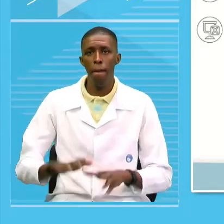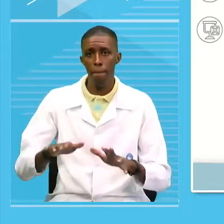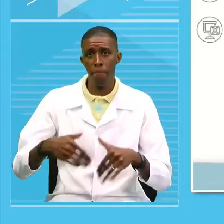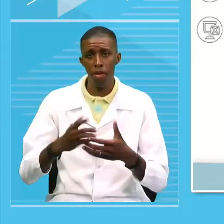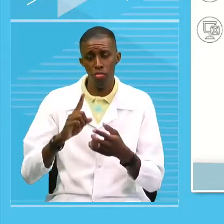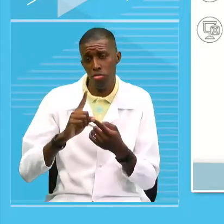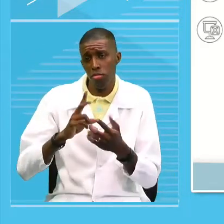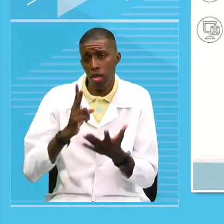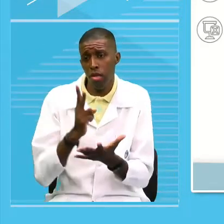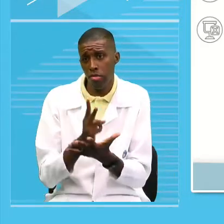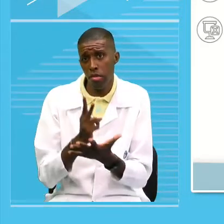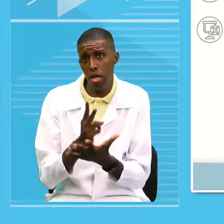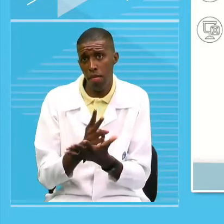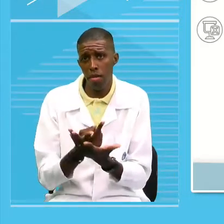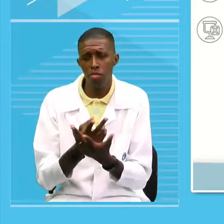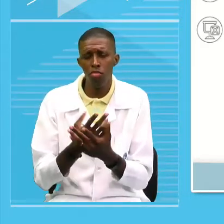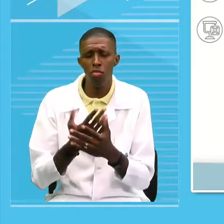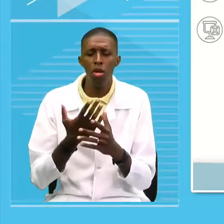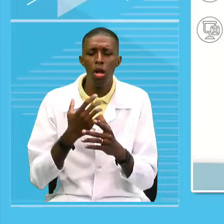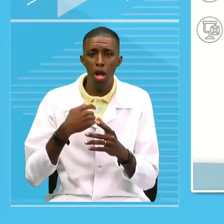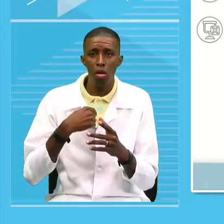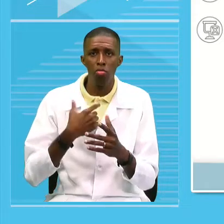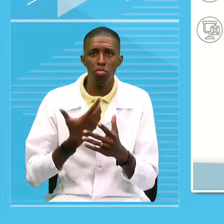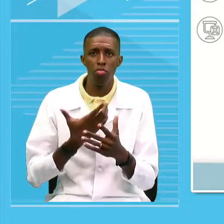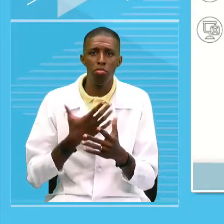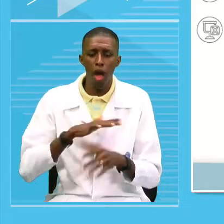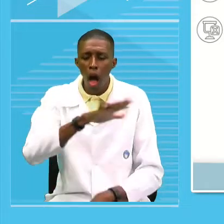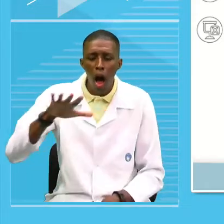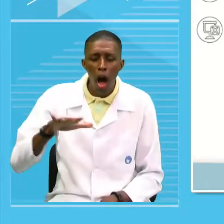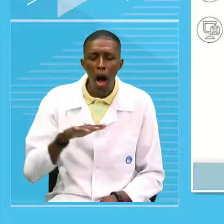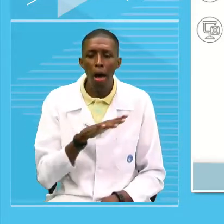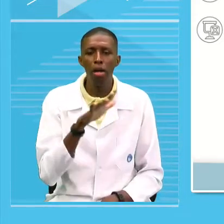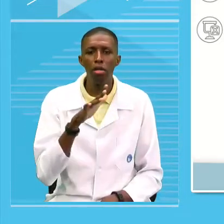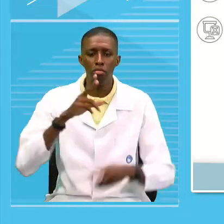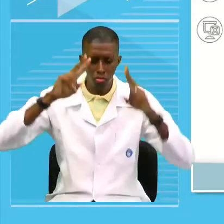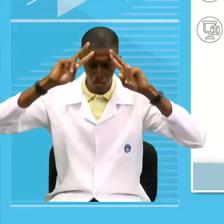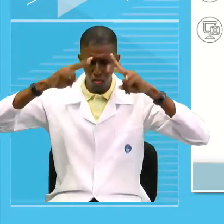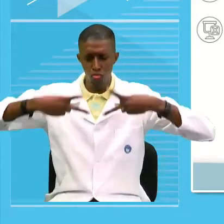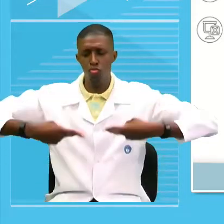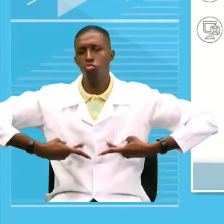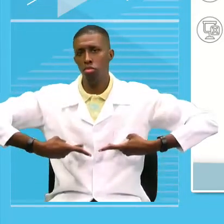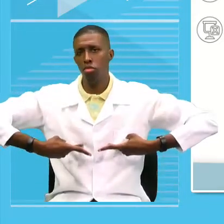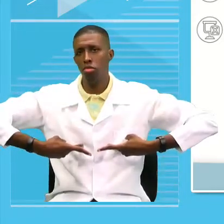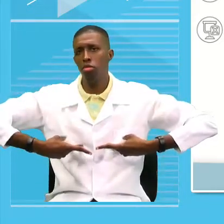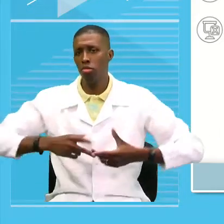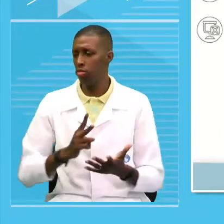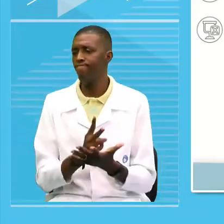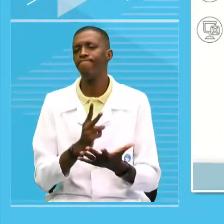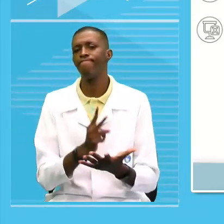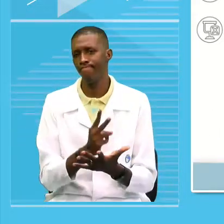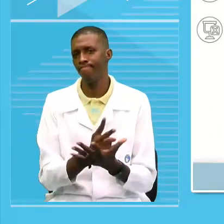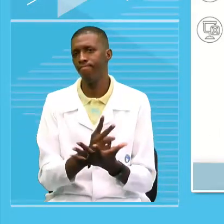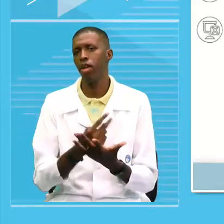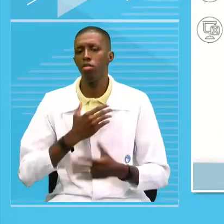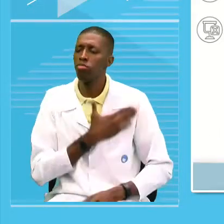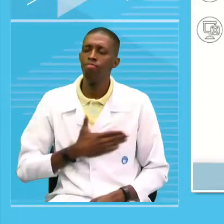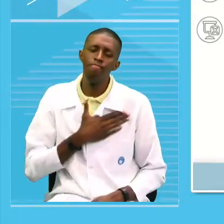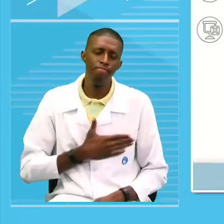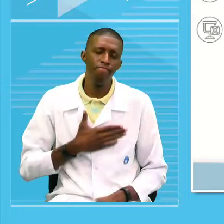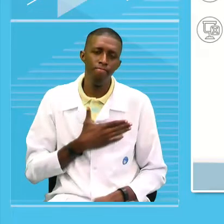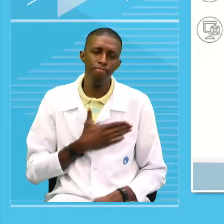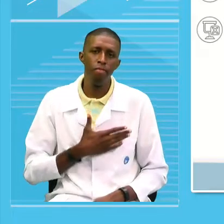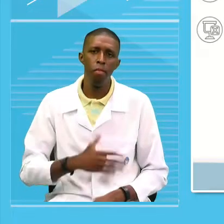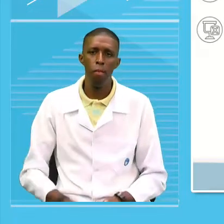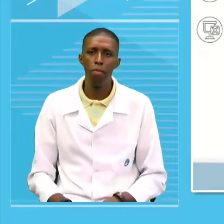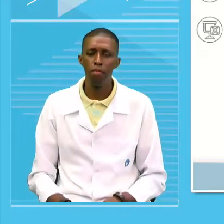humanas sem sers humanas e eu falava né nossa isso aqui que eu tô aprendendo em química não vai me